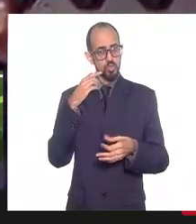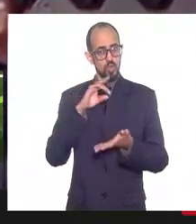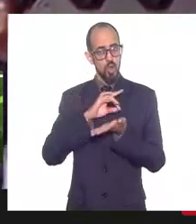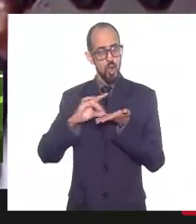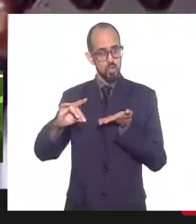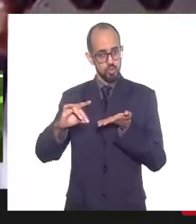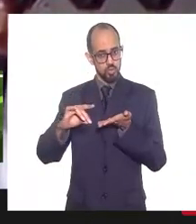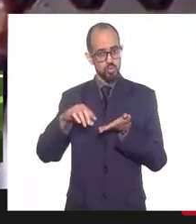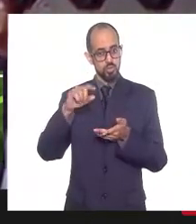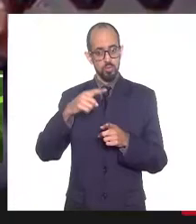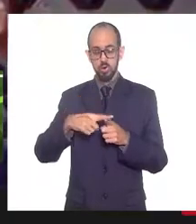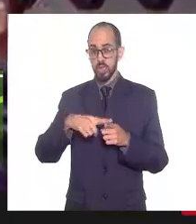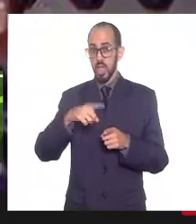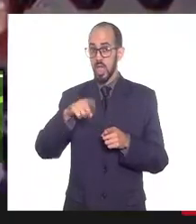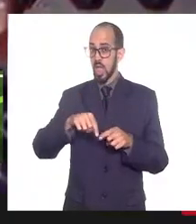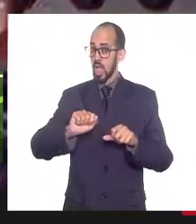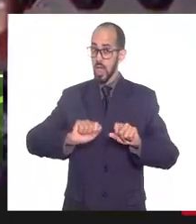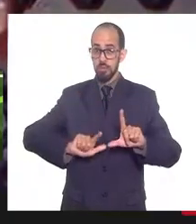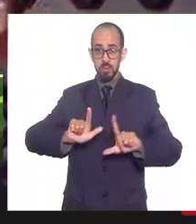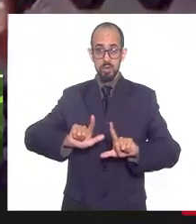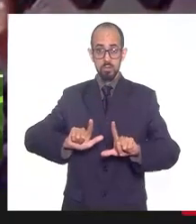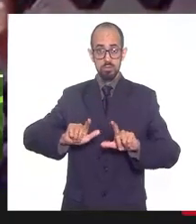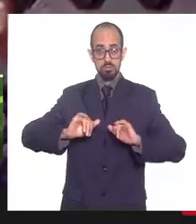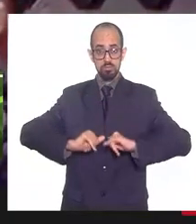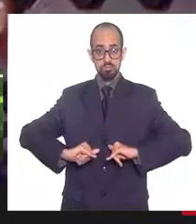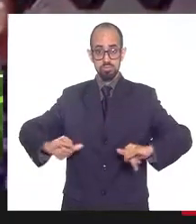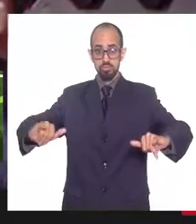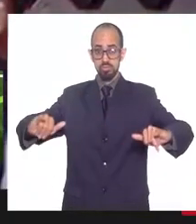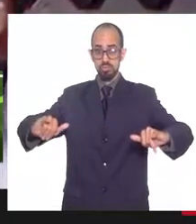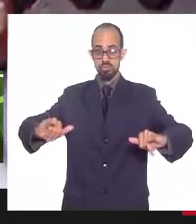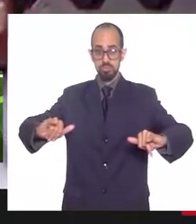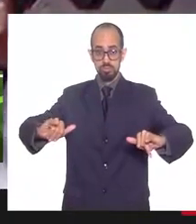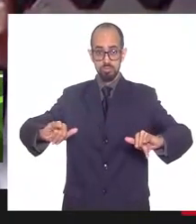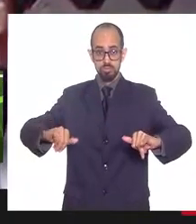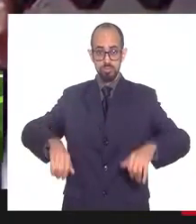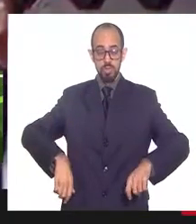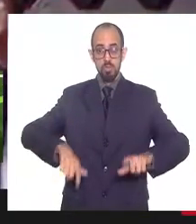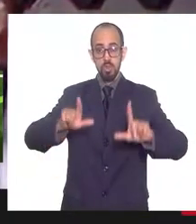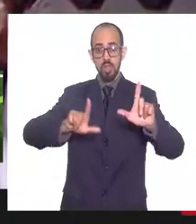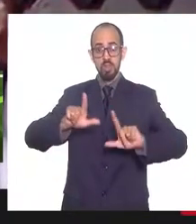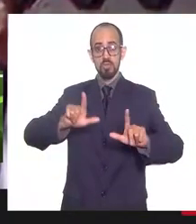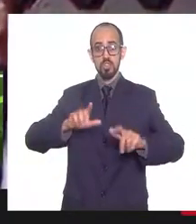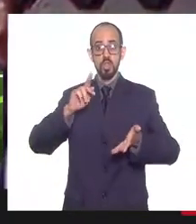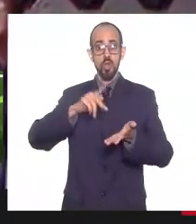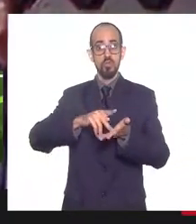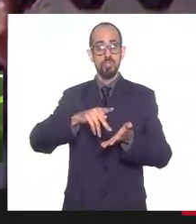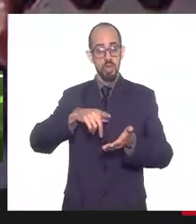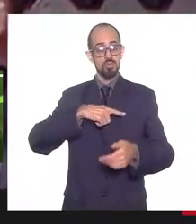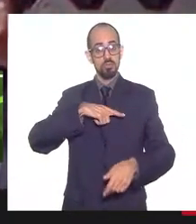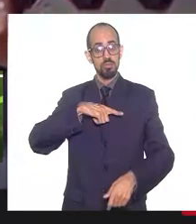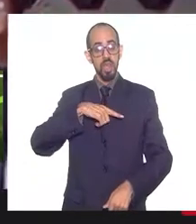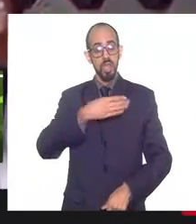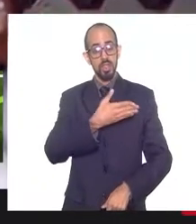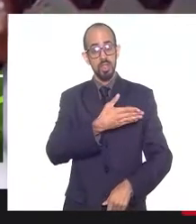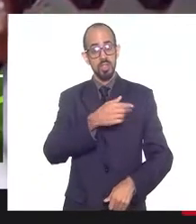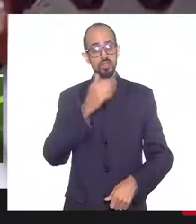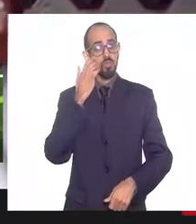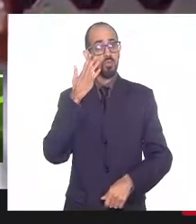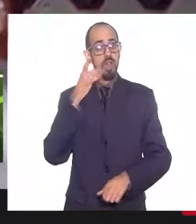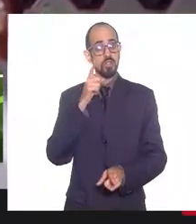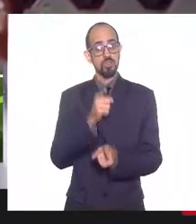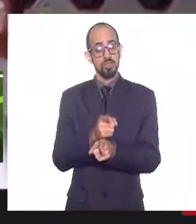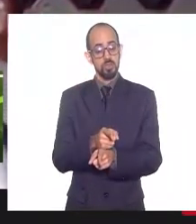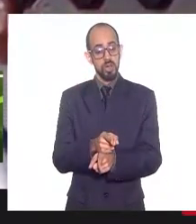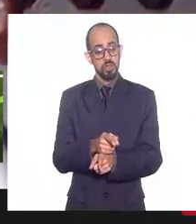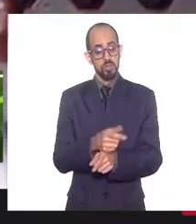públicos, são veiculados por redes oficiais de televisão e de fácil identificação. Nós